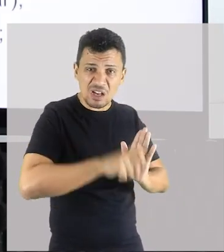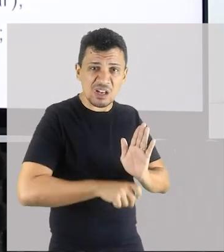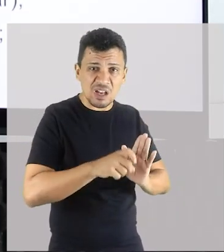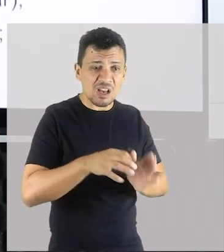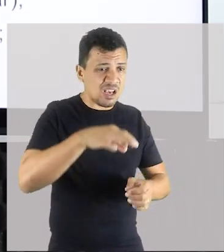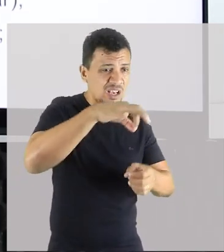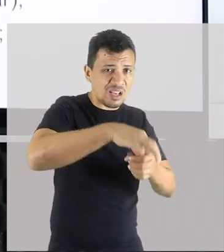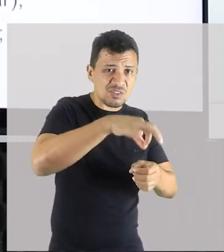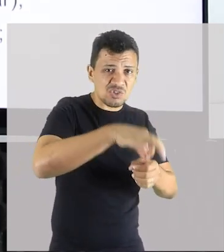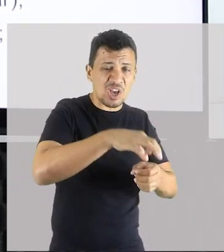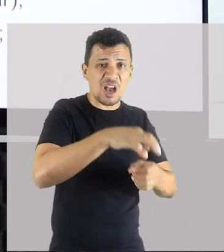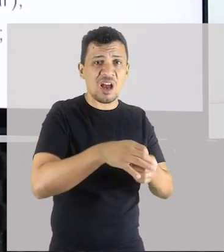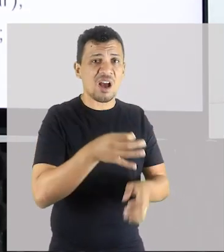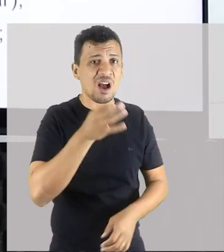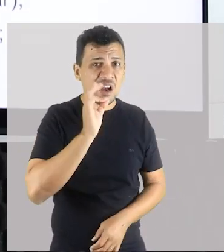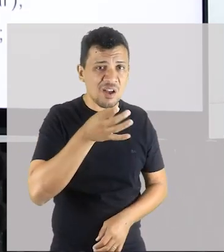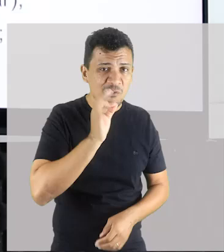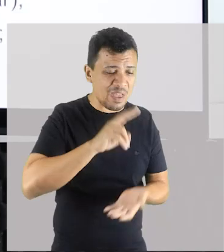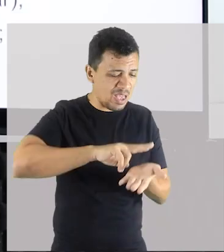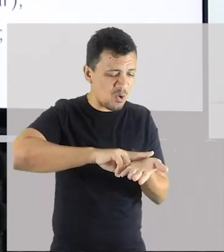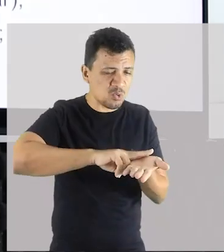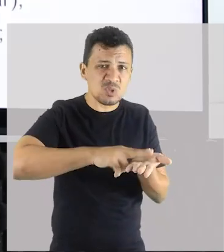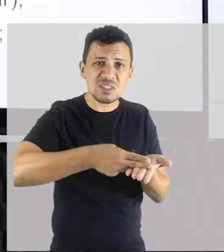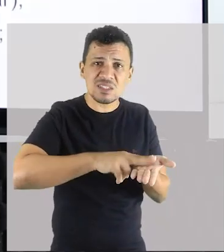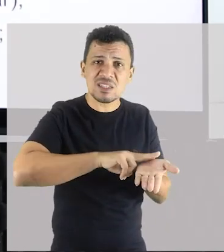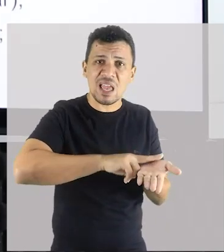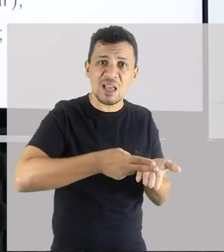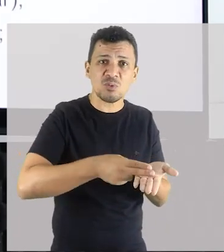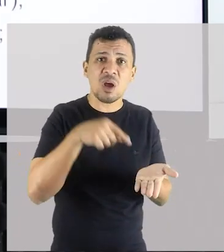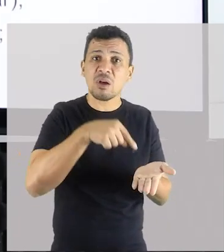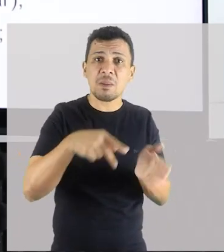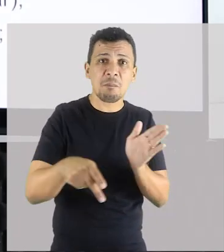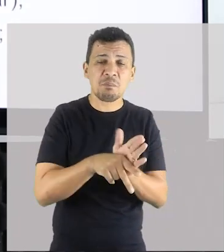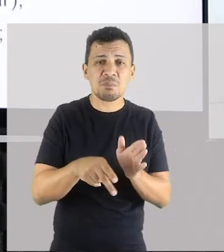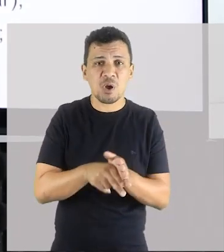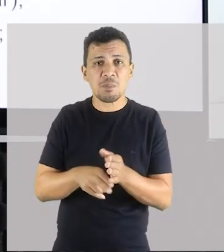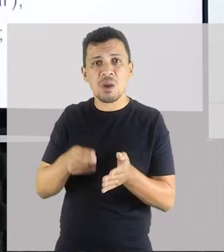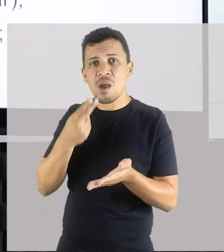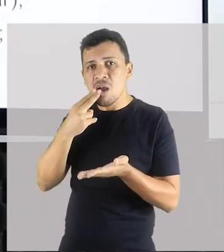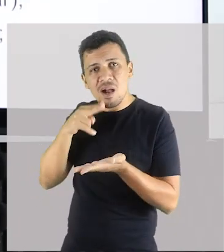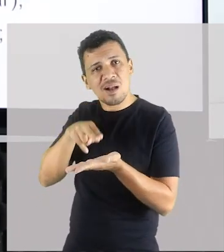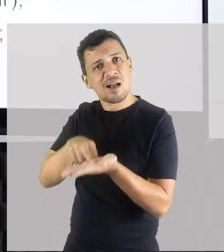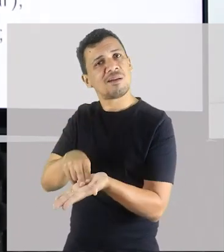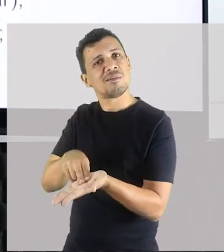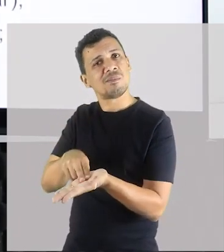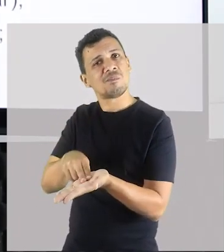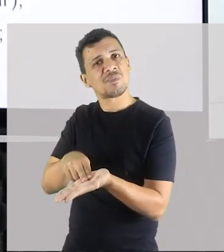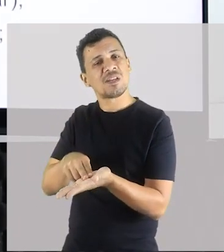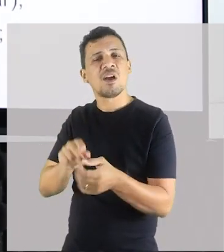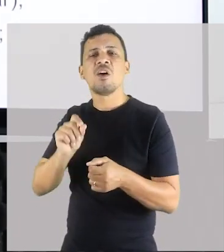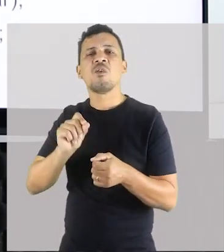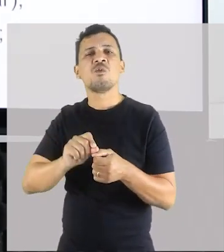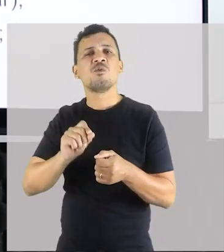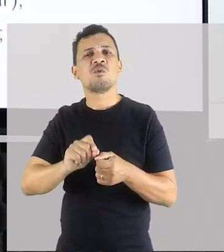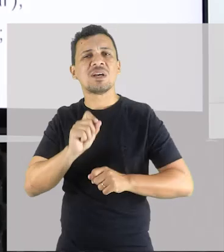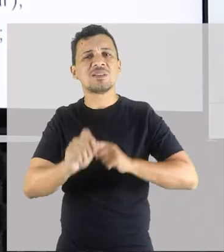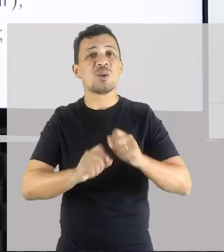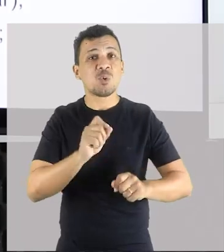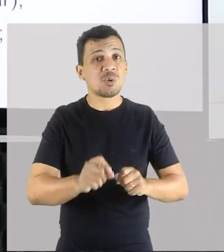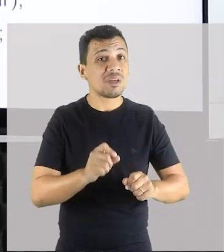o café, o selo, que era uma das correspondências. Então, isso faz com que, cada vez mais, olha,